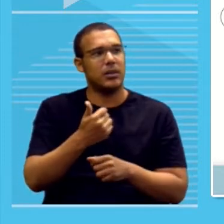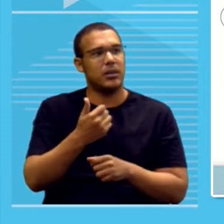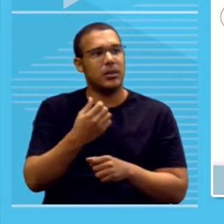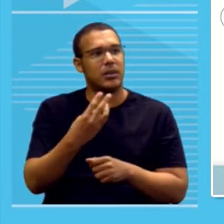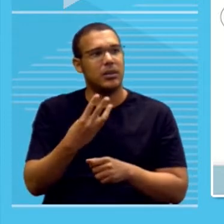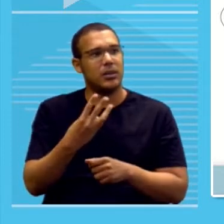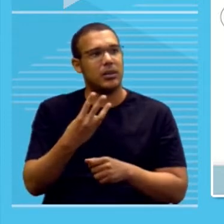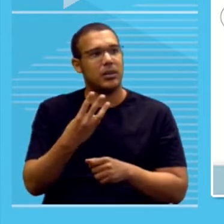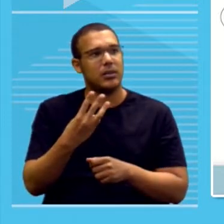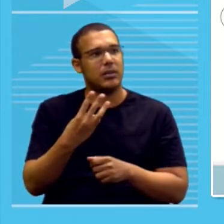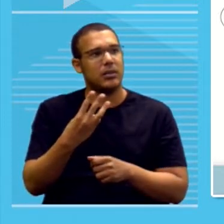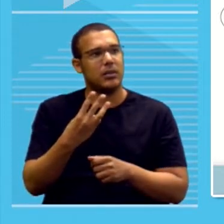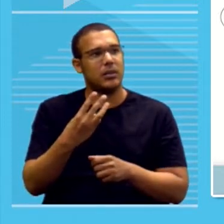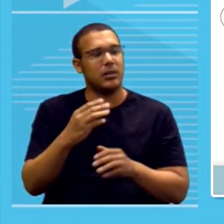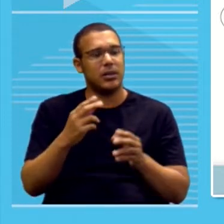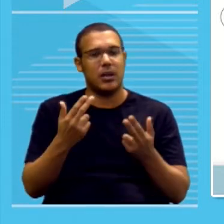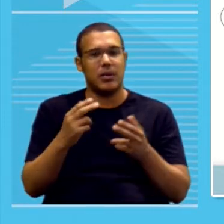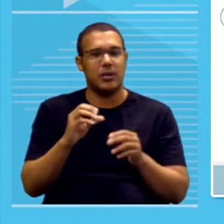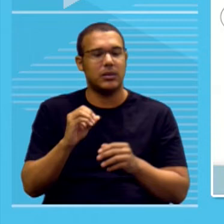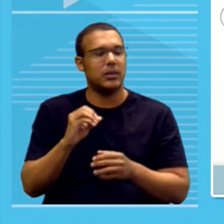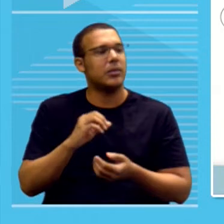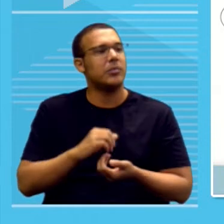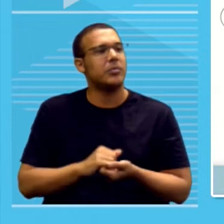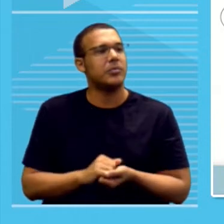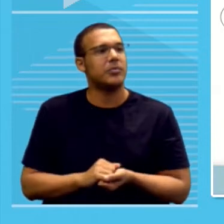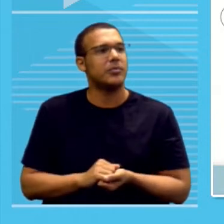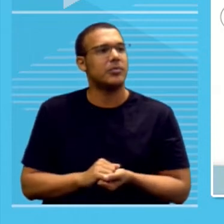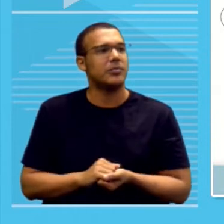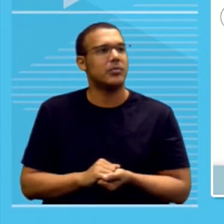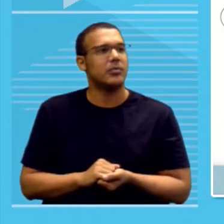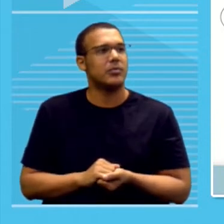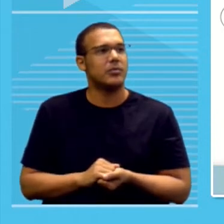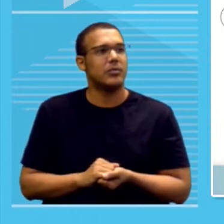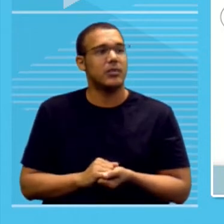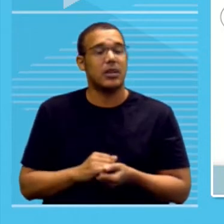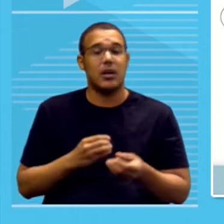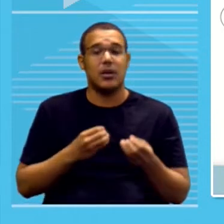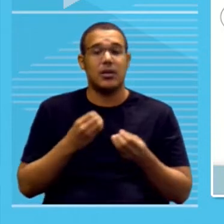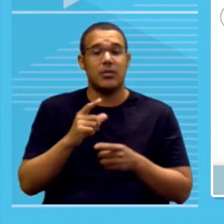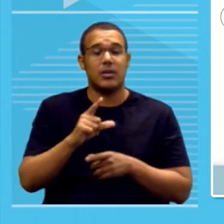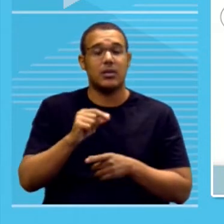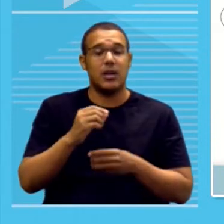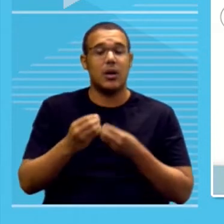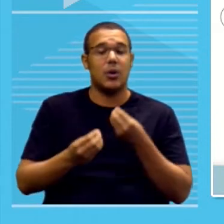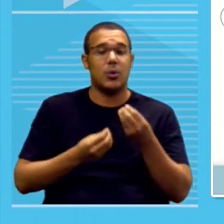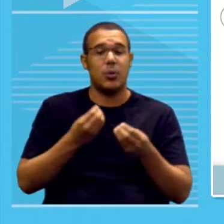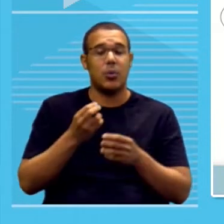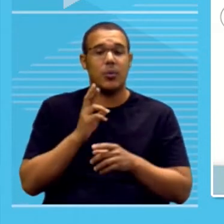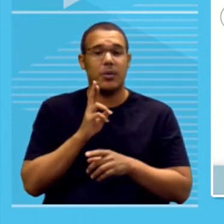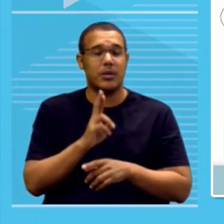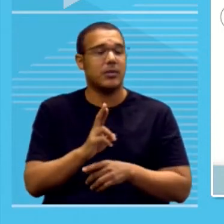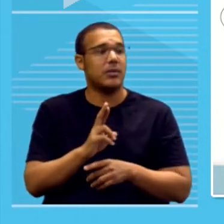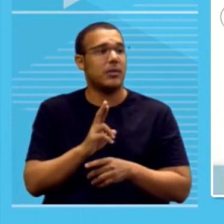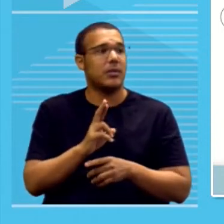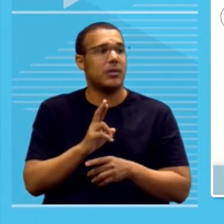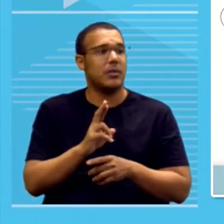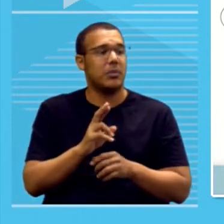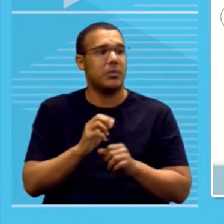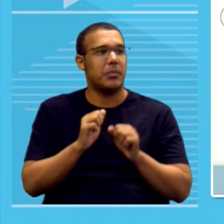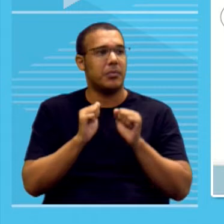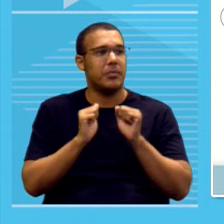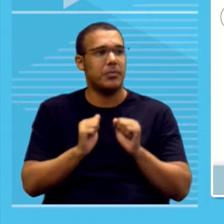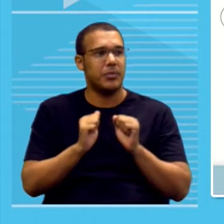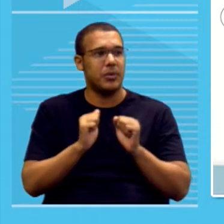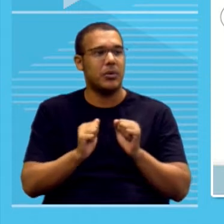13 é igual a zero agora você vai escolher o processo resolutivo ou você resolve